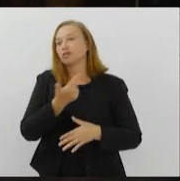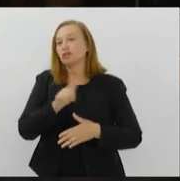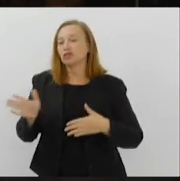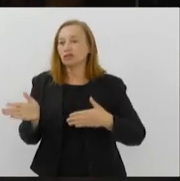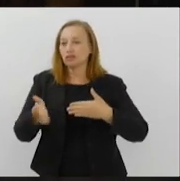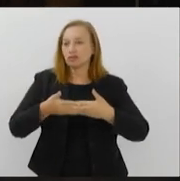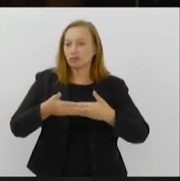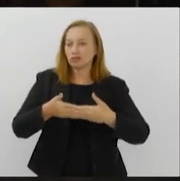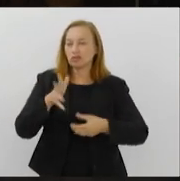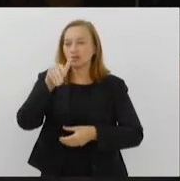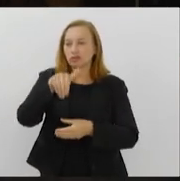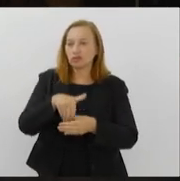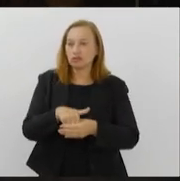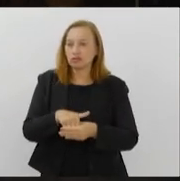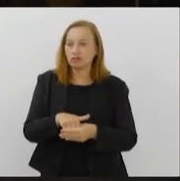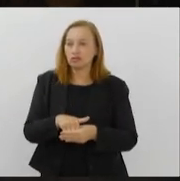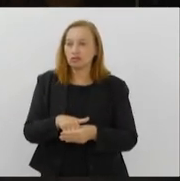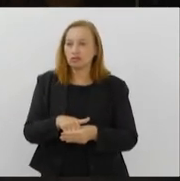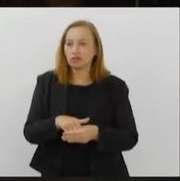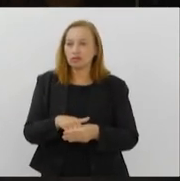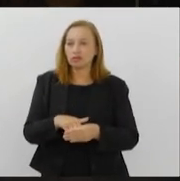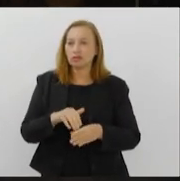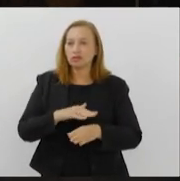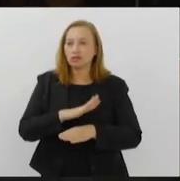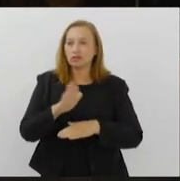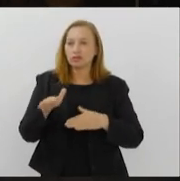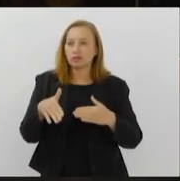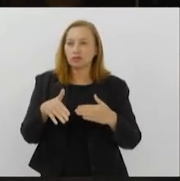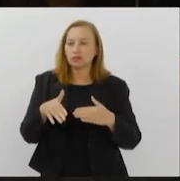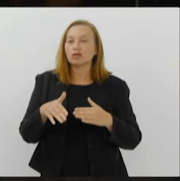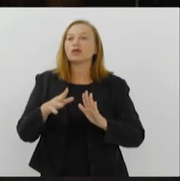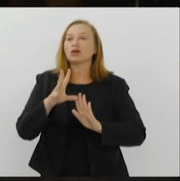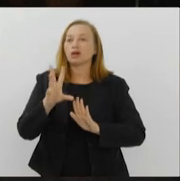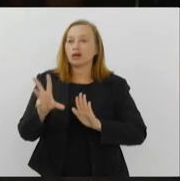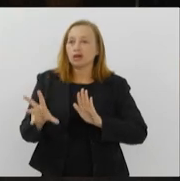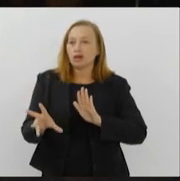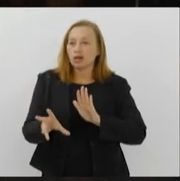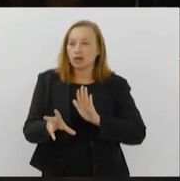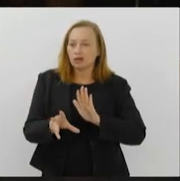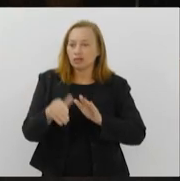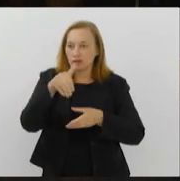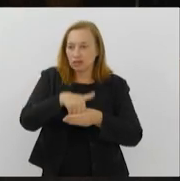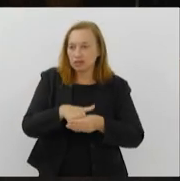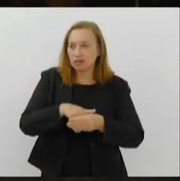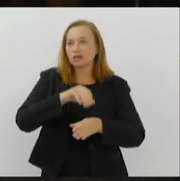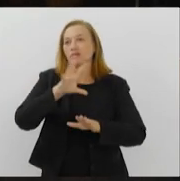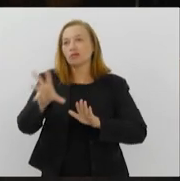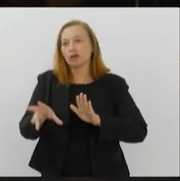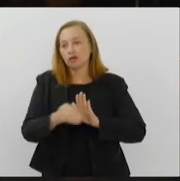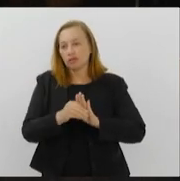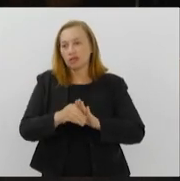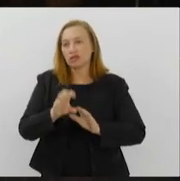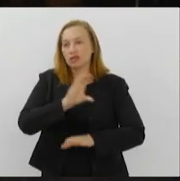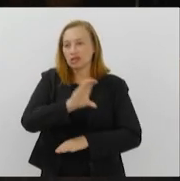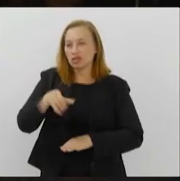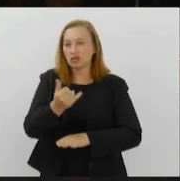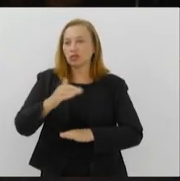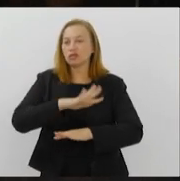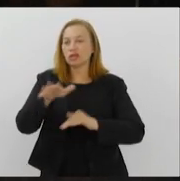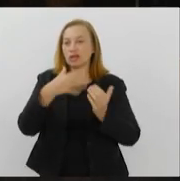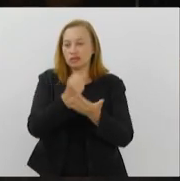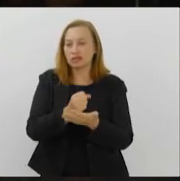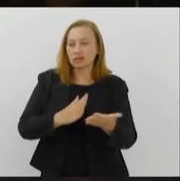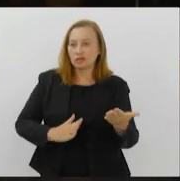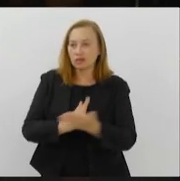queira discutir, encerrada a discussão, em votação a emenda da CCJ. Pessoas que aprovam, permaneçam como estão, aprovado.